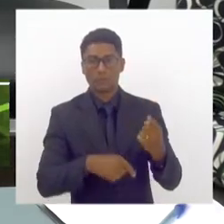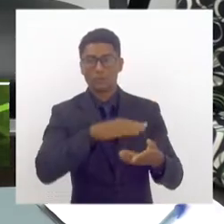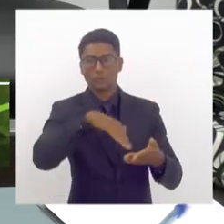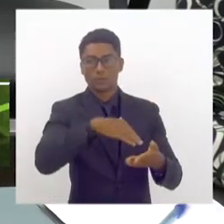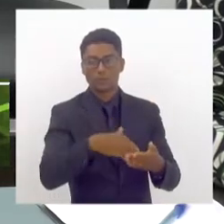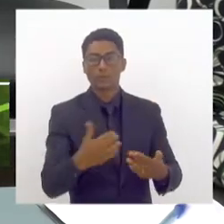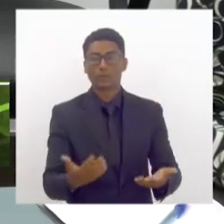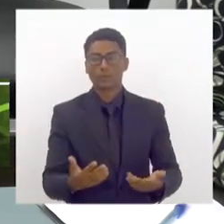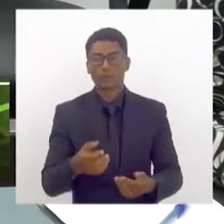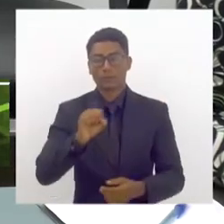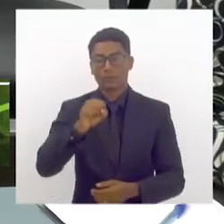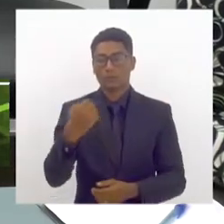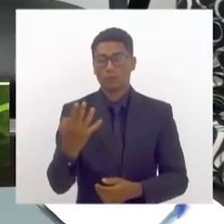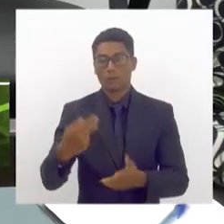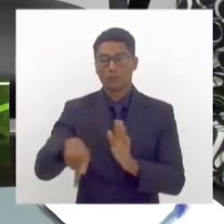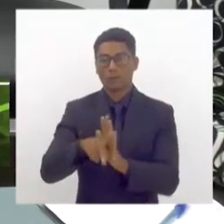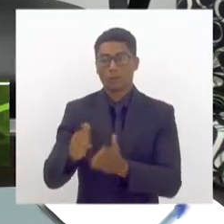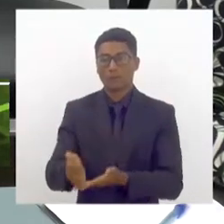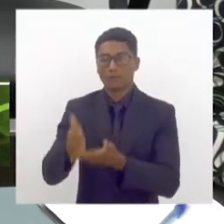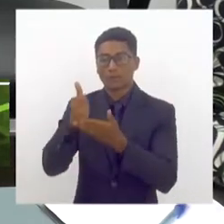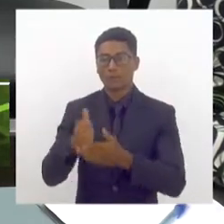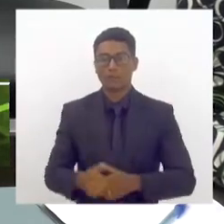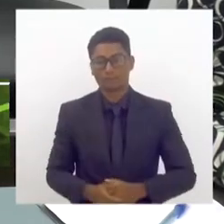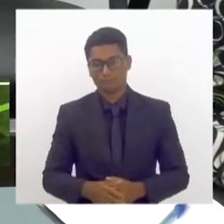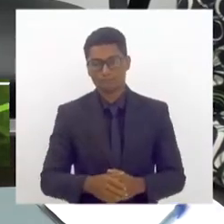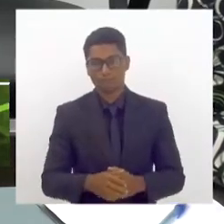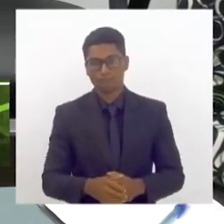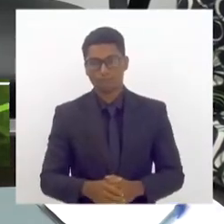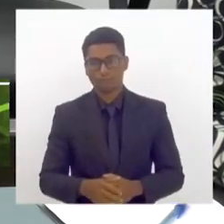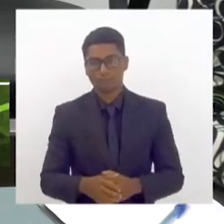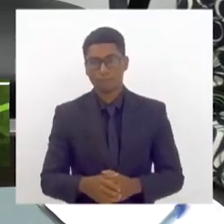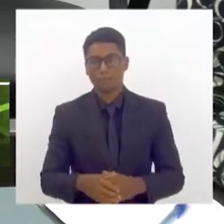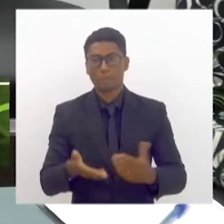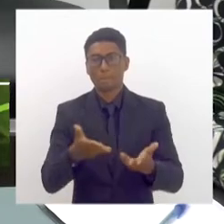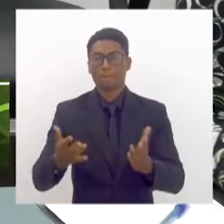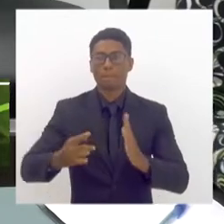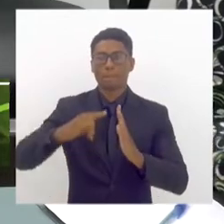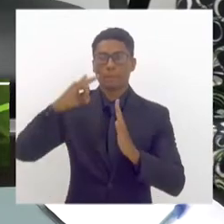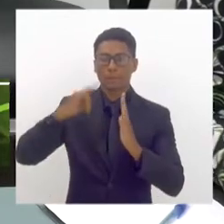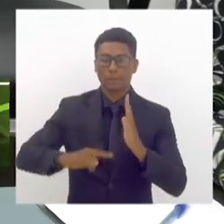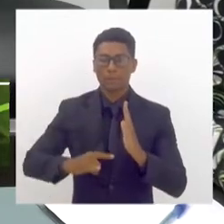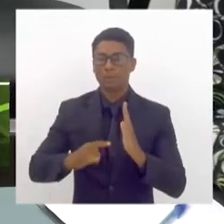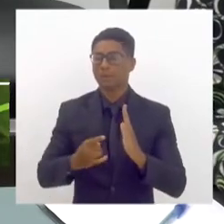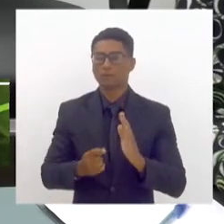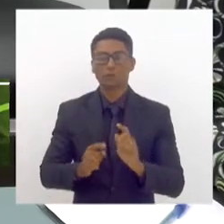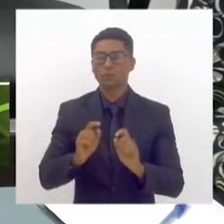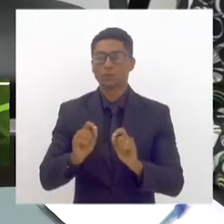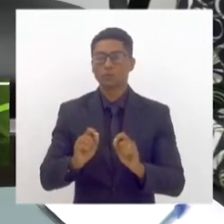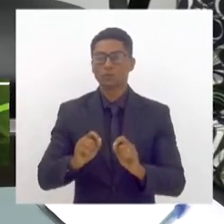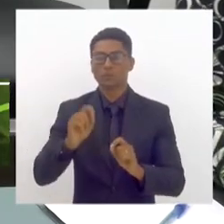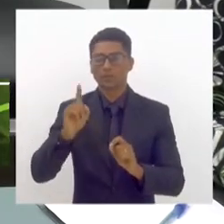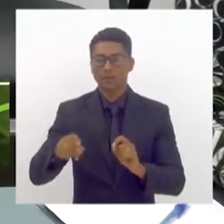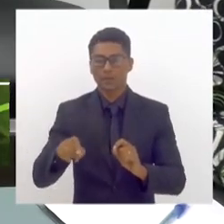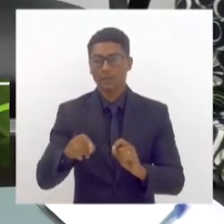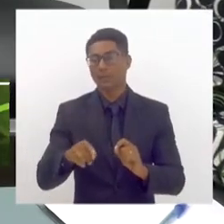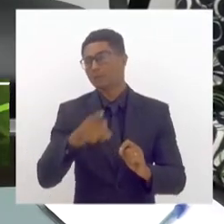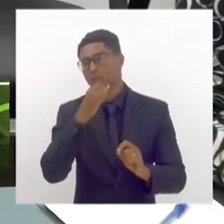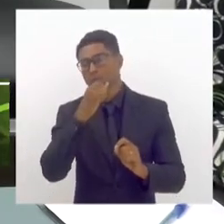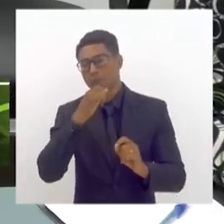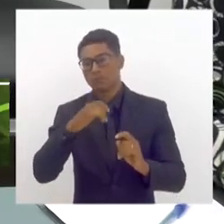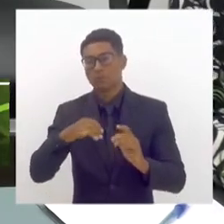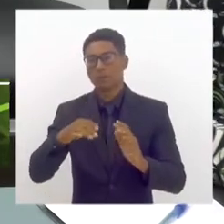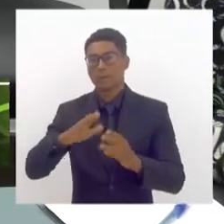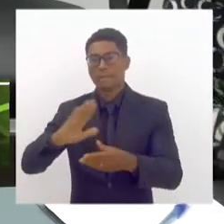assessoria técnica. Os ofícios da assessoria técnica, eles são basicamente ofícios de cumprimento de exigências